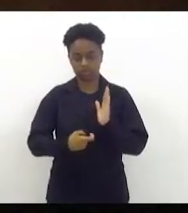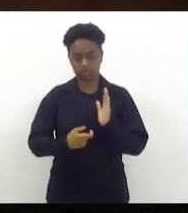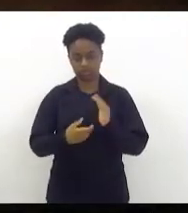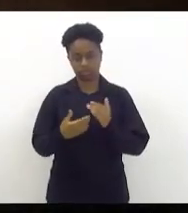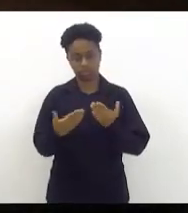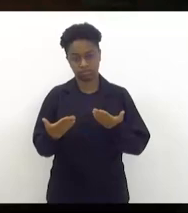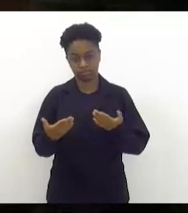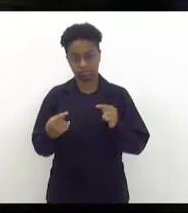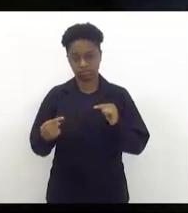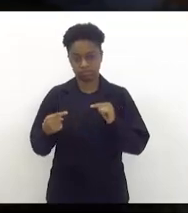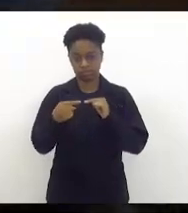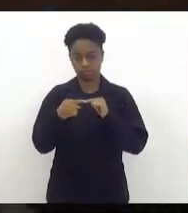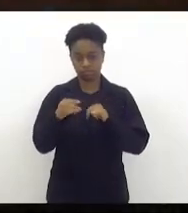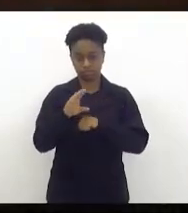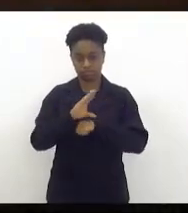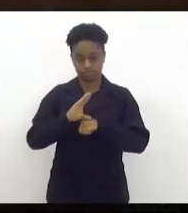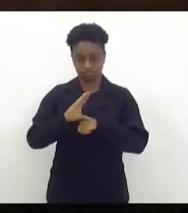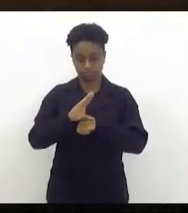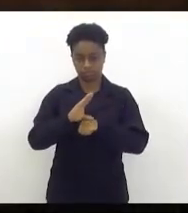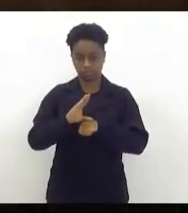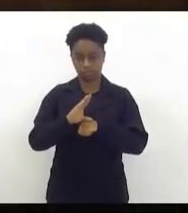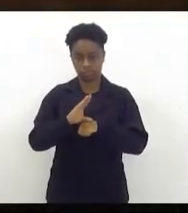é constitucional.